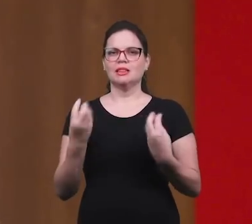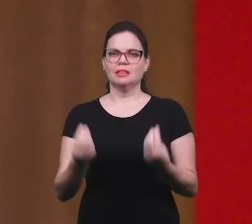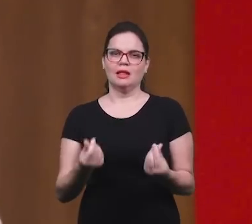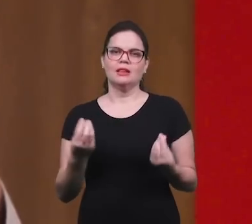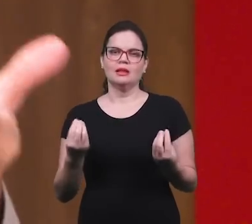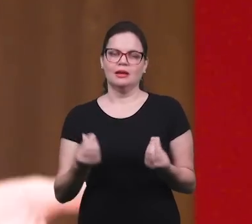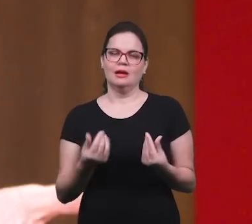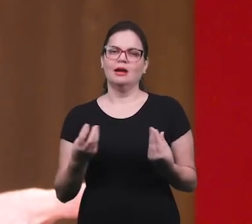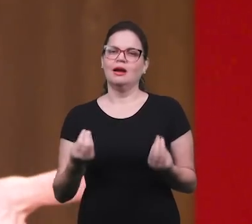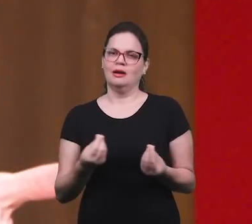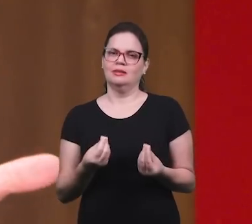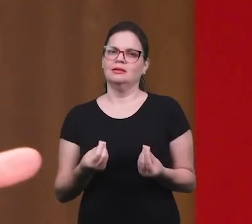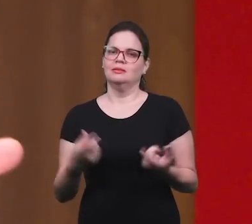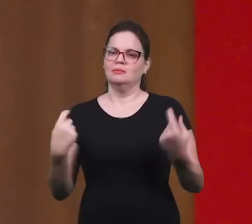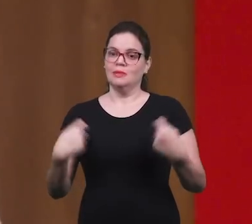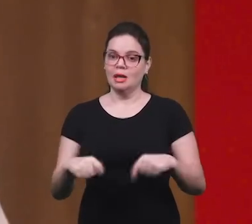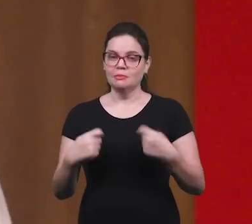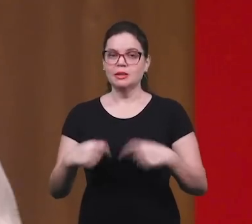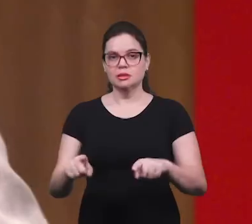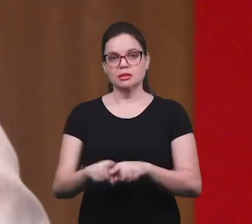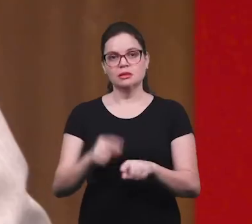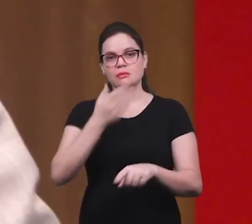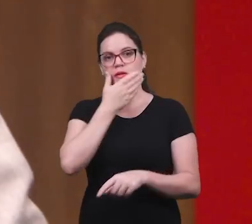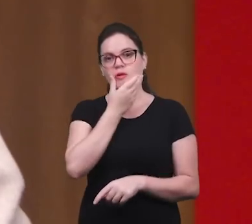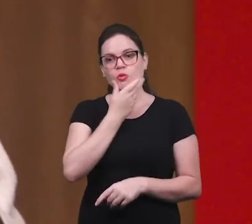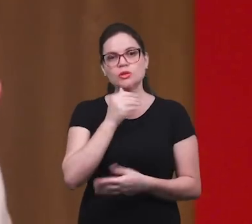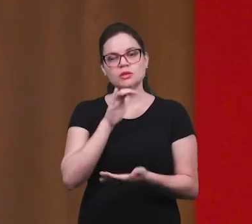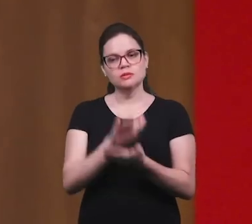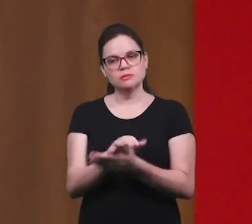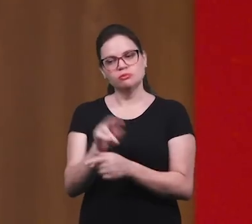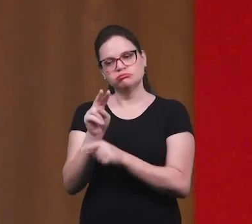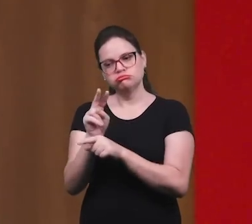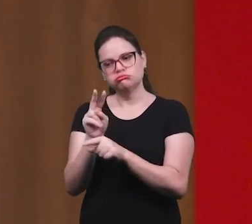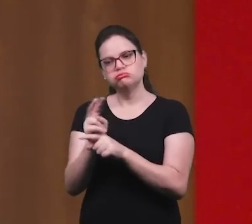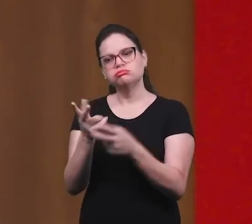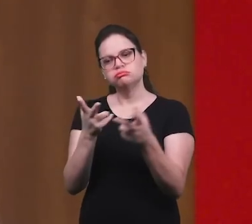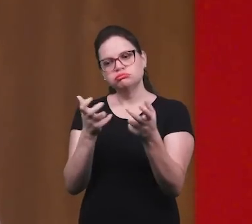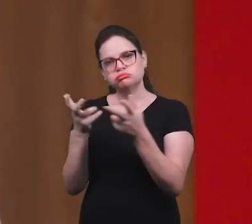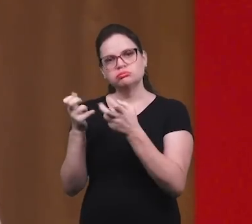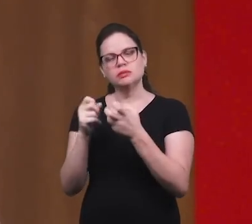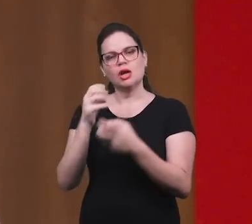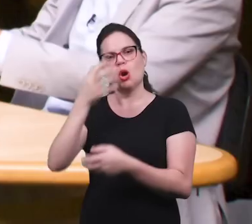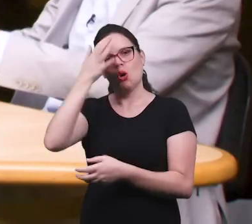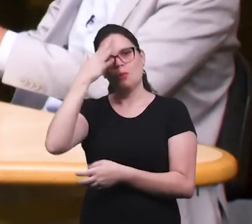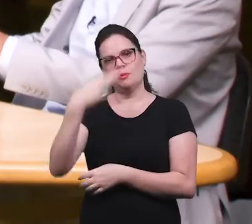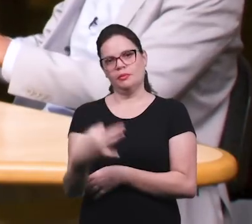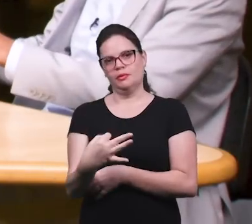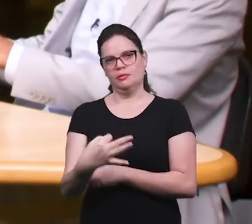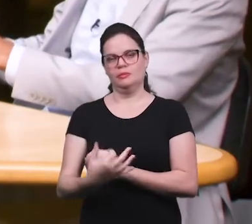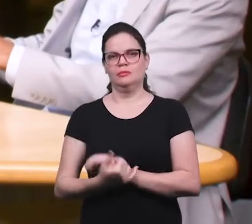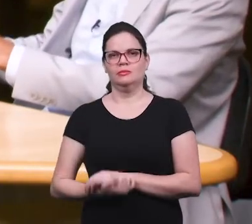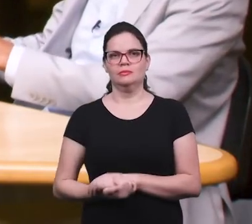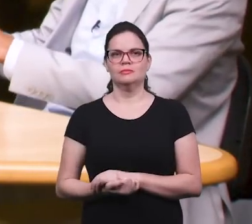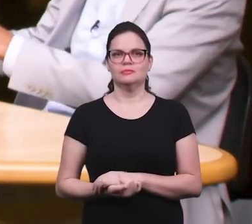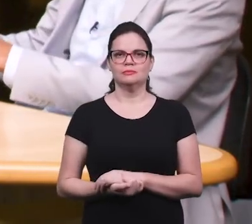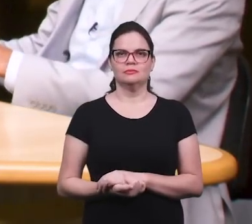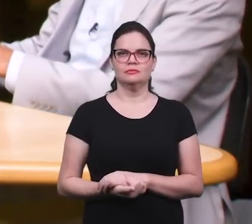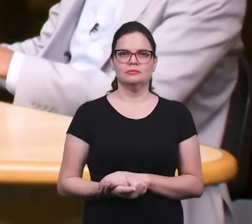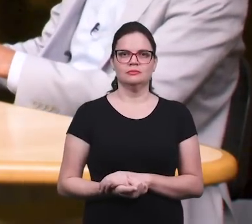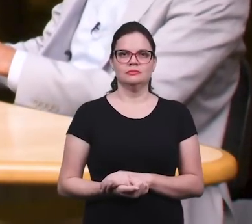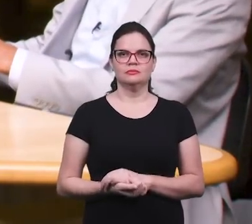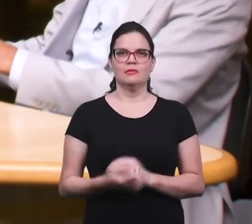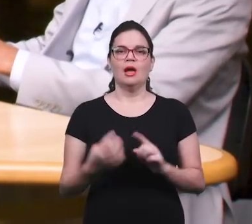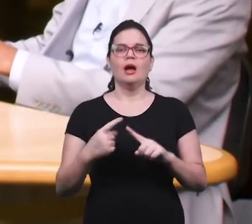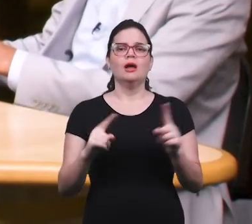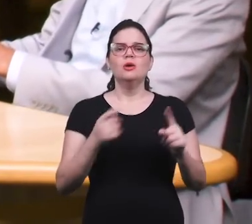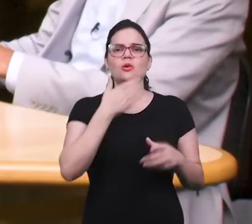uma atenção agora do esposo também, sobre a vida dela e até de entender. Né? Aí ele fala assim, mas o que eu faço